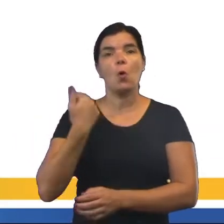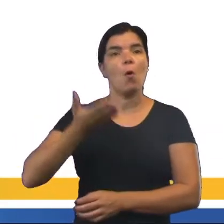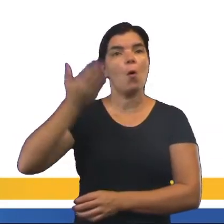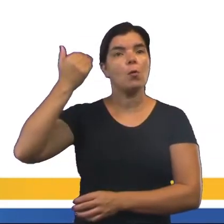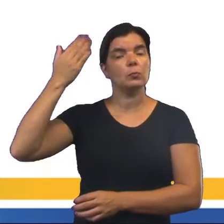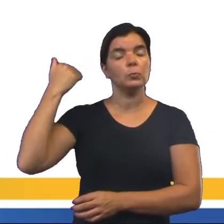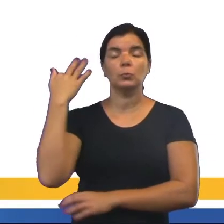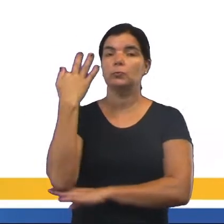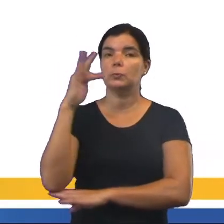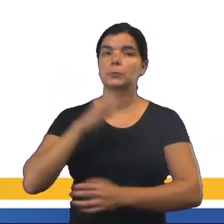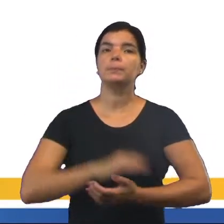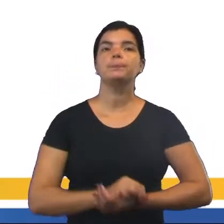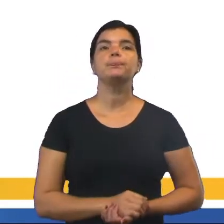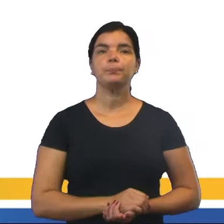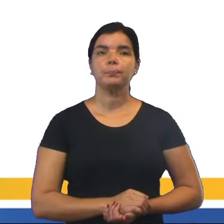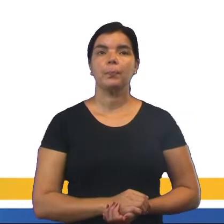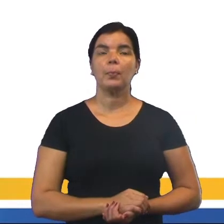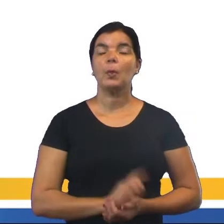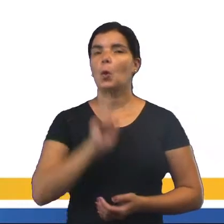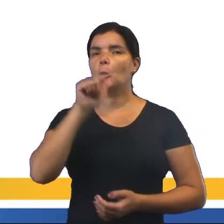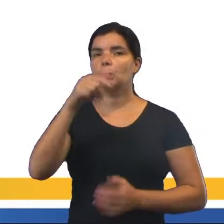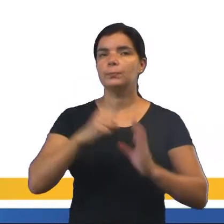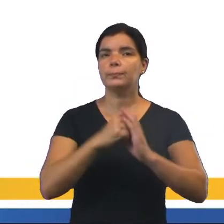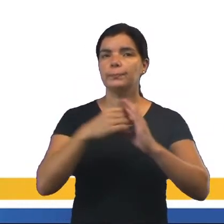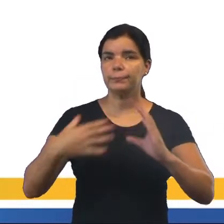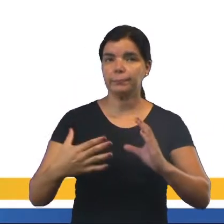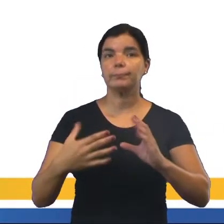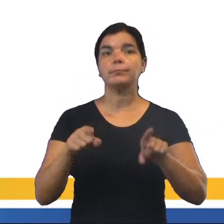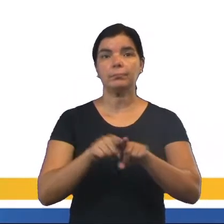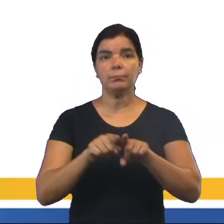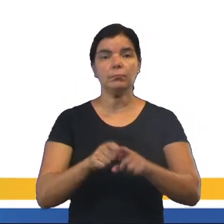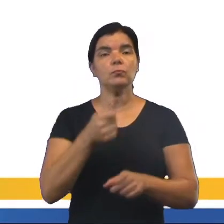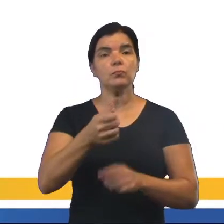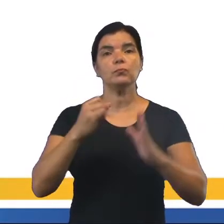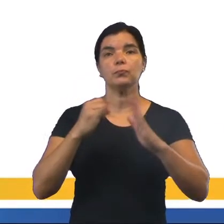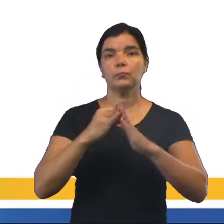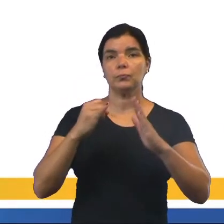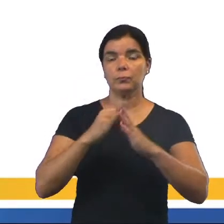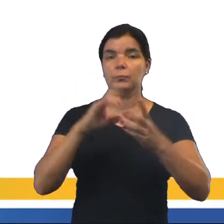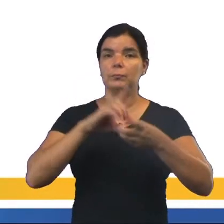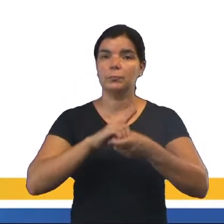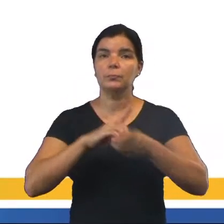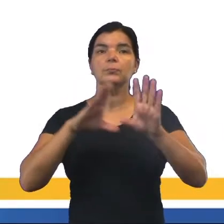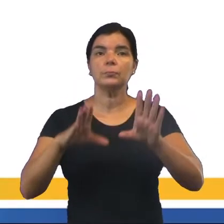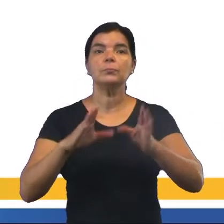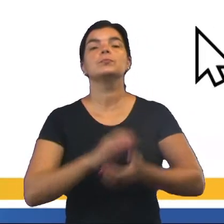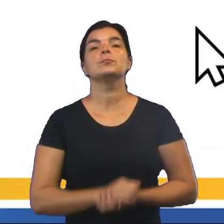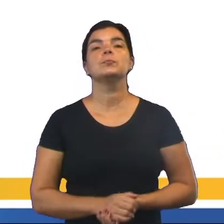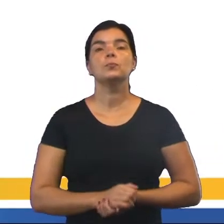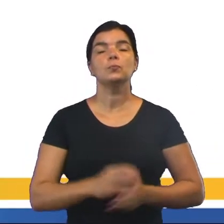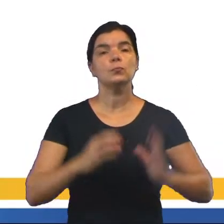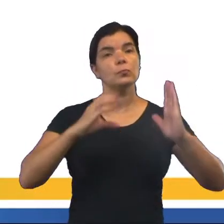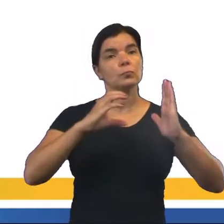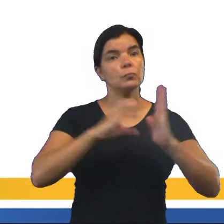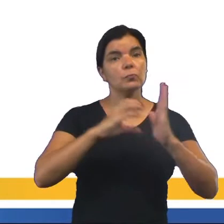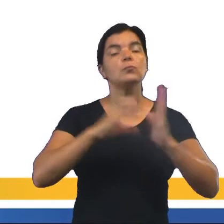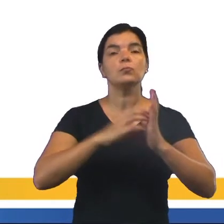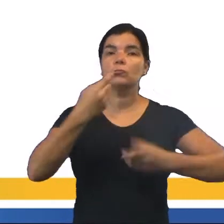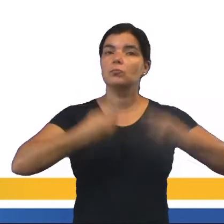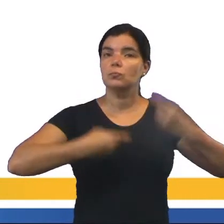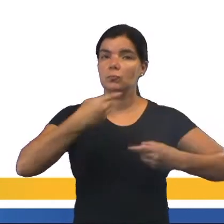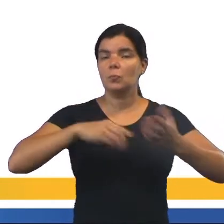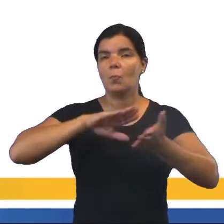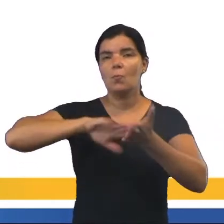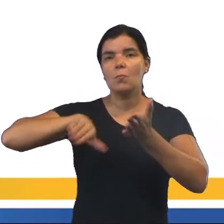antigo federalismo. Outra característica foi a supressão das instituições democráticas, onde os partidos políticos